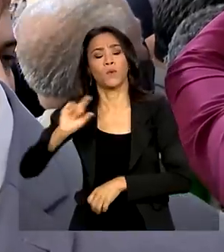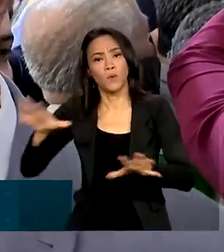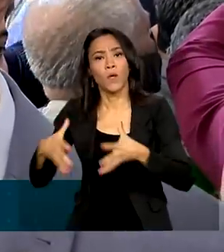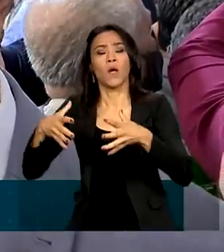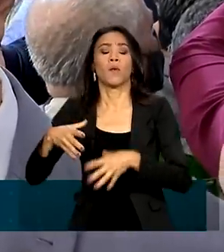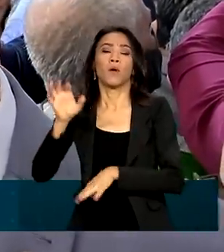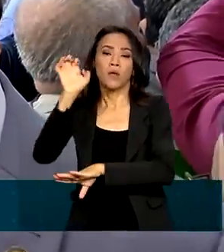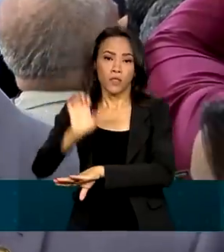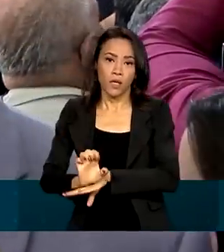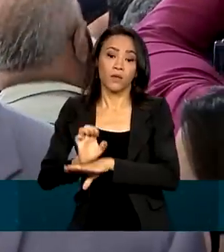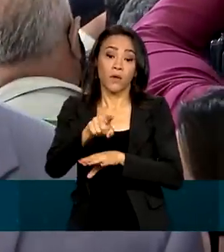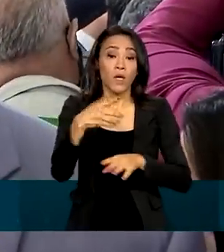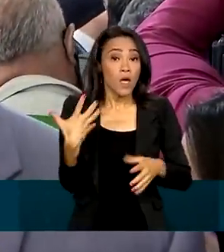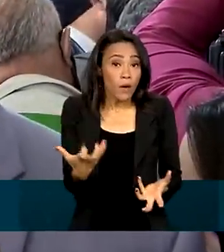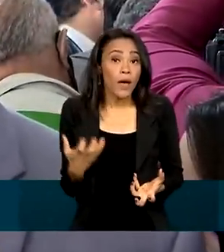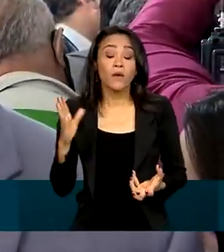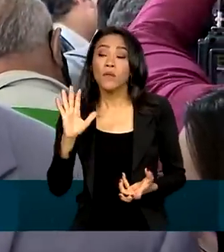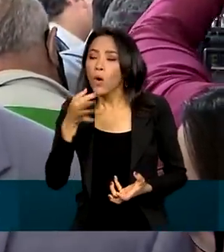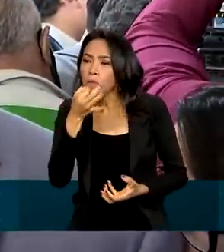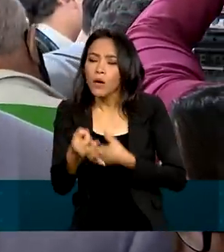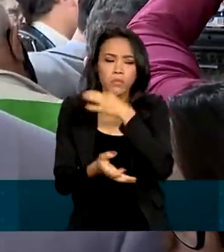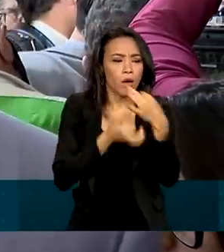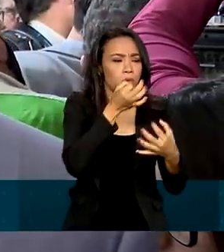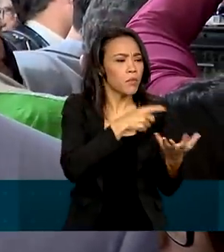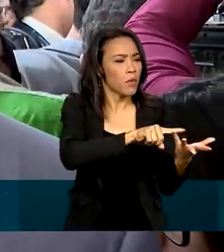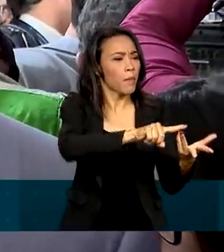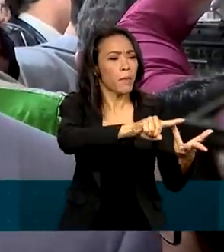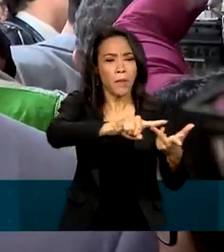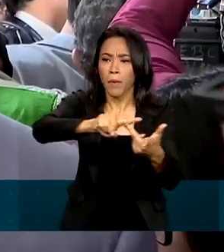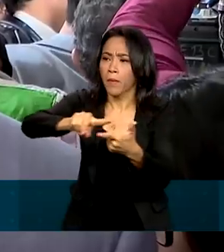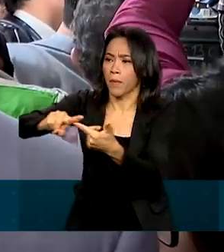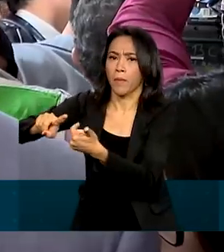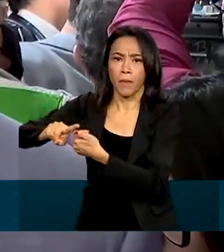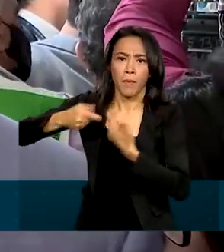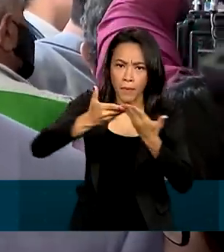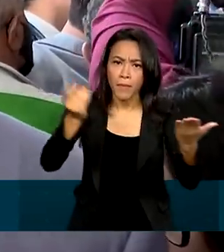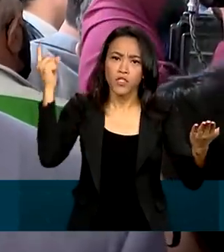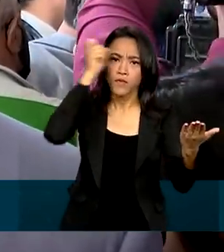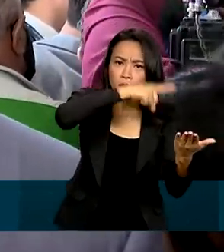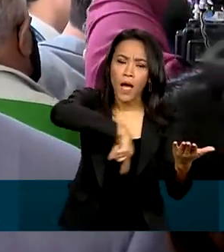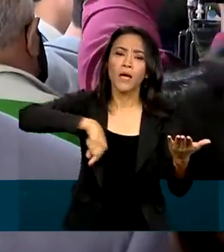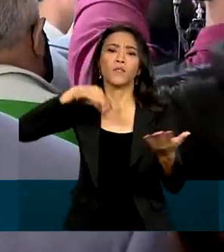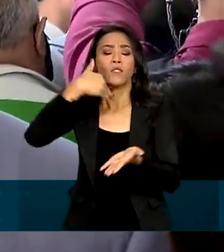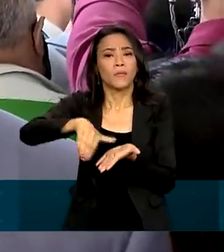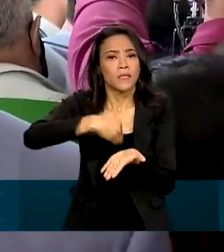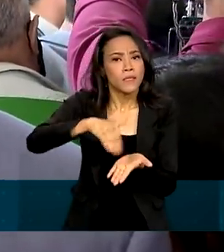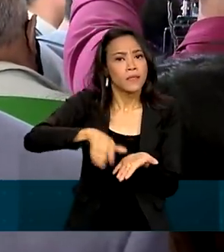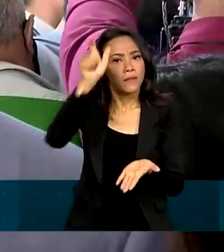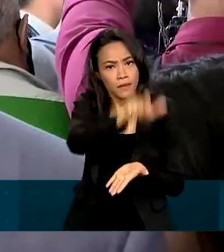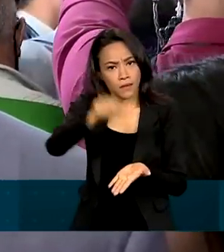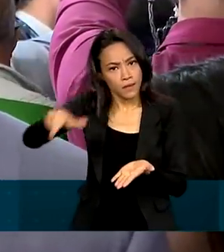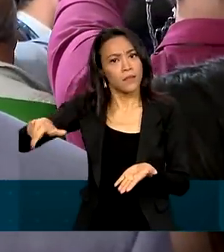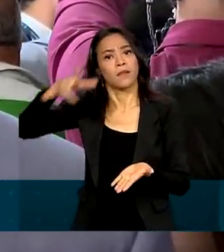o meu instinto será de ouvir atentamente todas as demandas e as dificuldades tanto secretários municipais estaduais